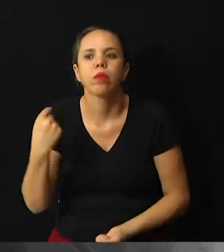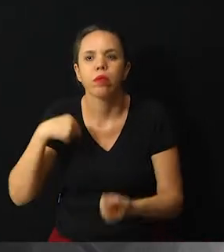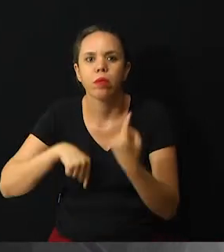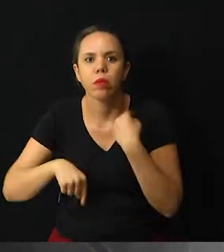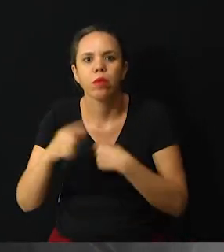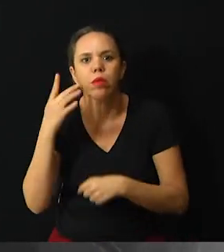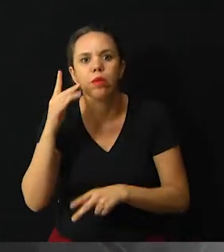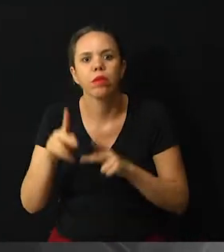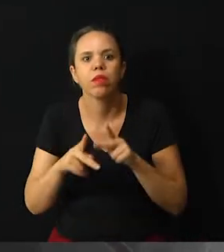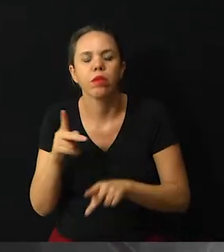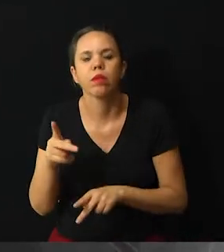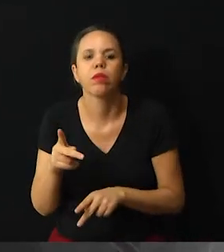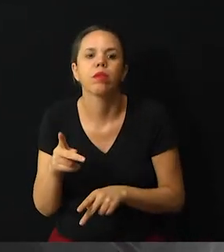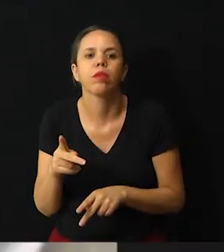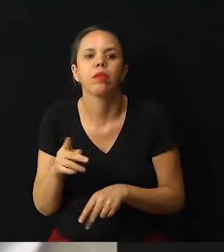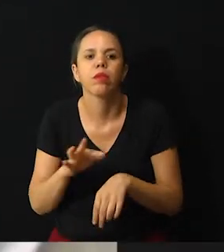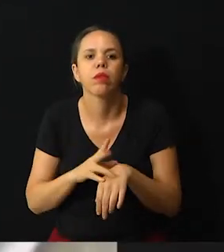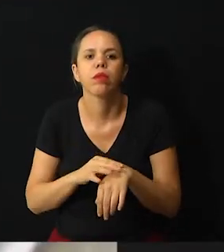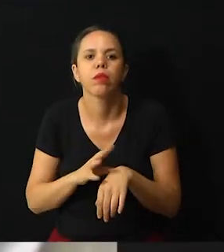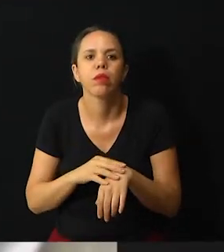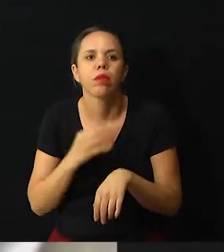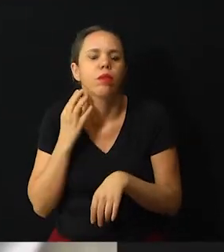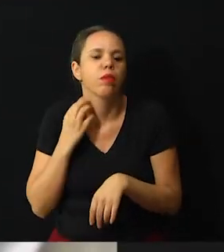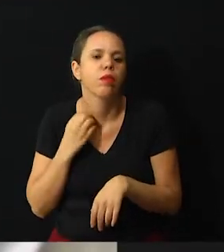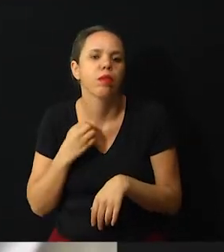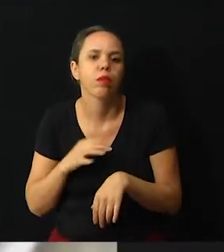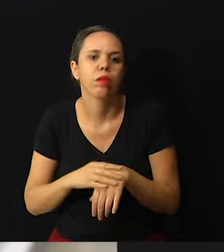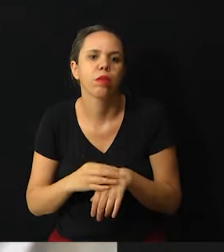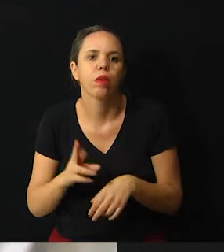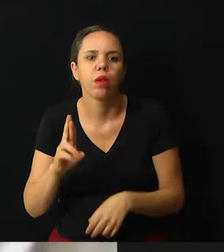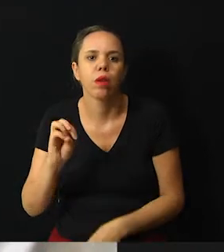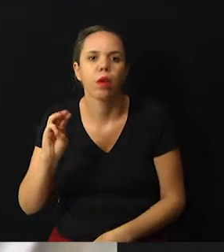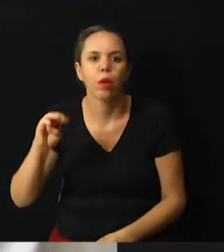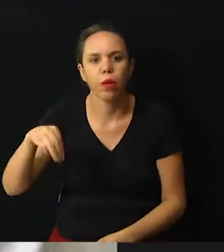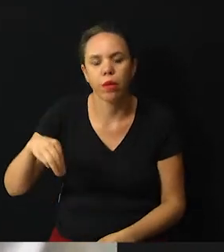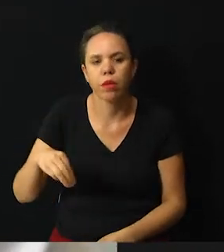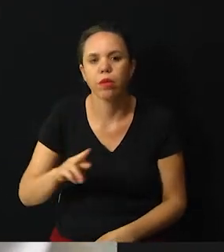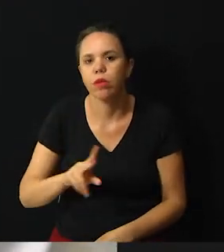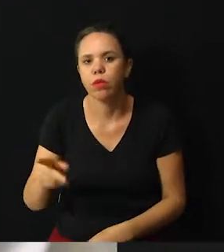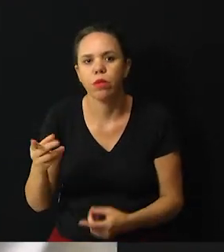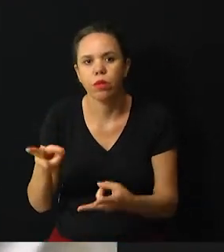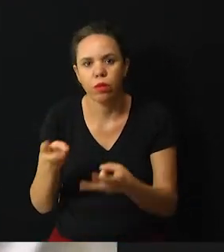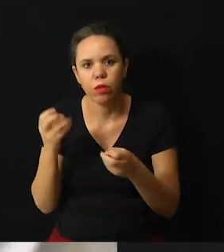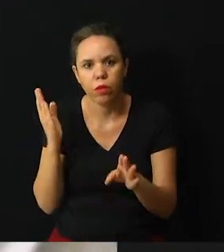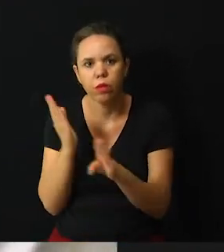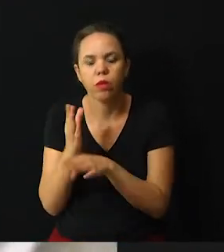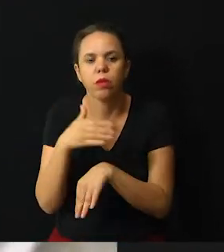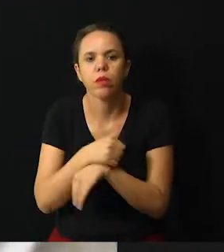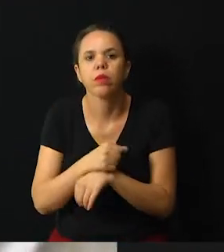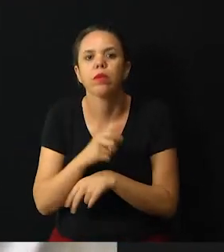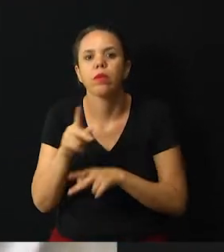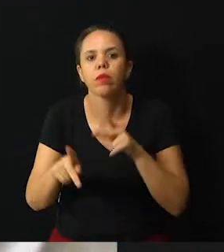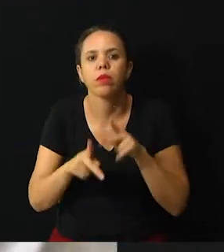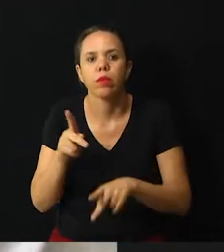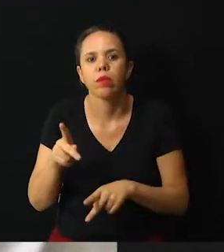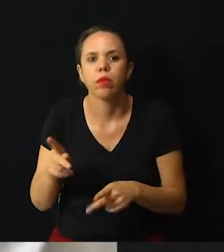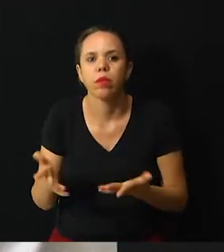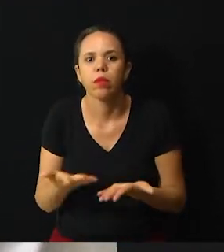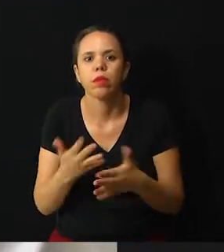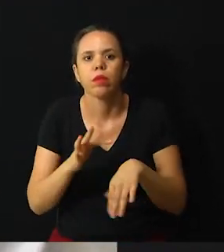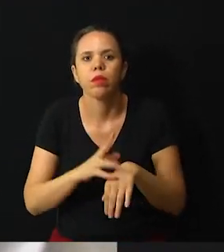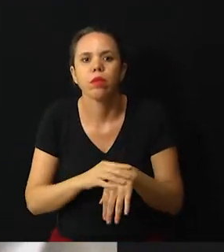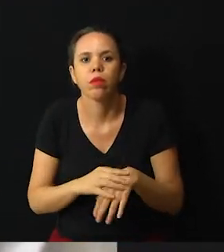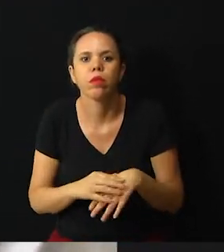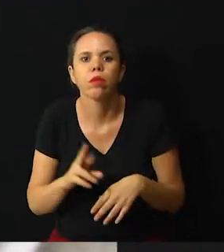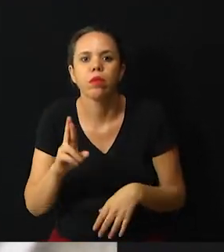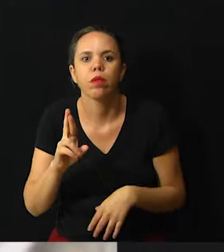anticorpos, que são chamados anticorpos patogênicos, que acabam levando a lesão no rim. E se não for detectada precocemente, esse paciente pode até levar a uma